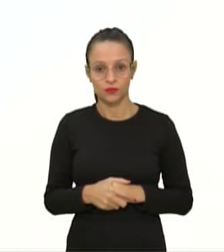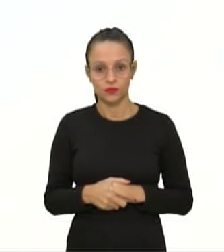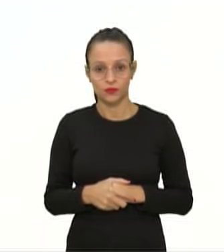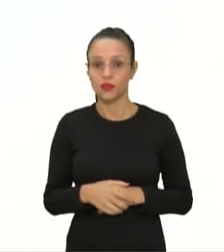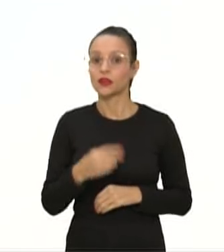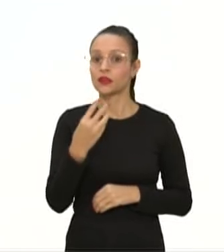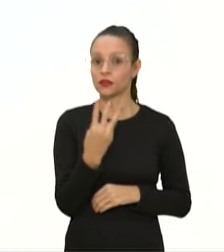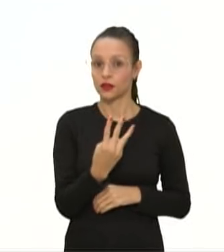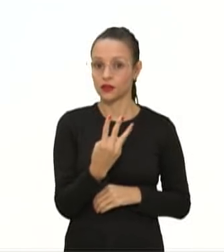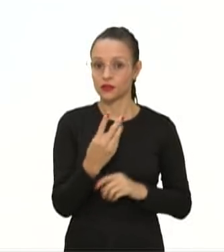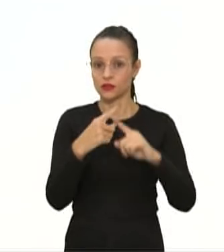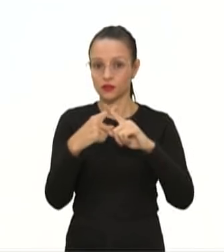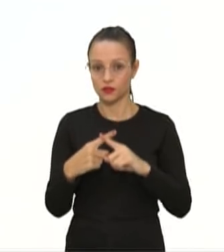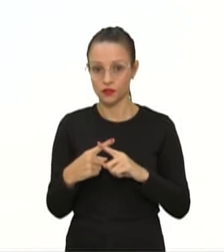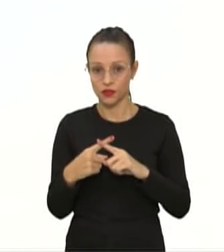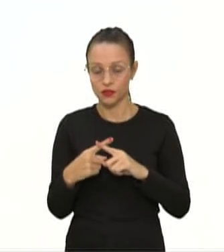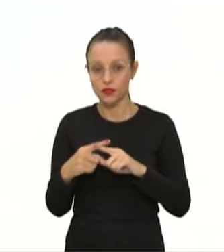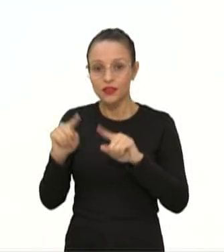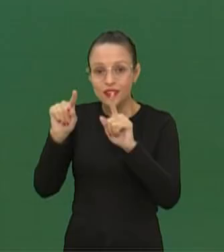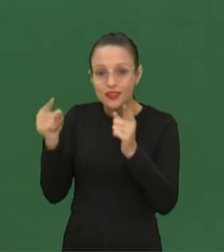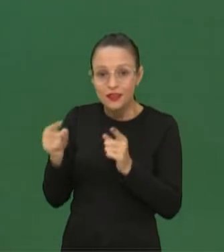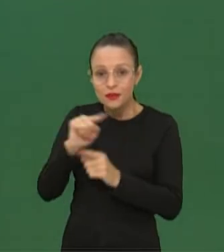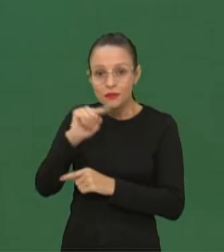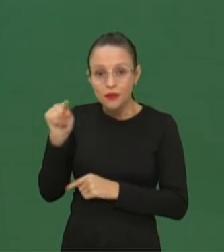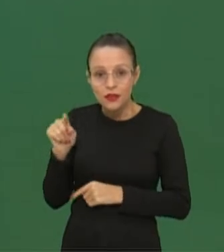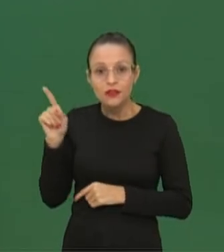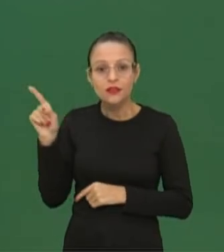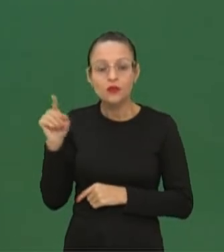E 3 vezes aquele parênteses dá quanto?